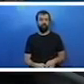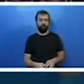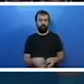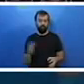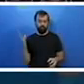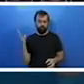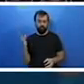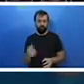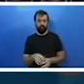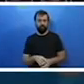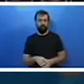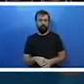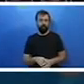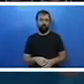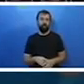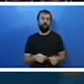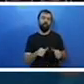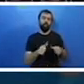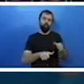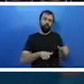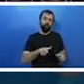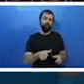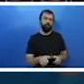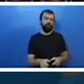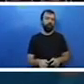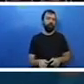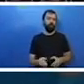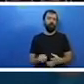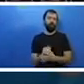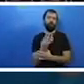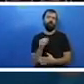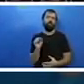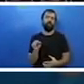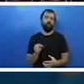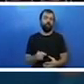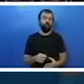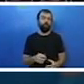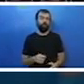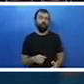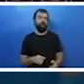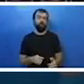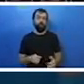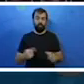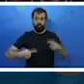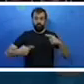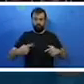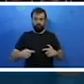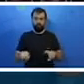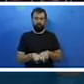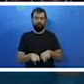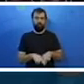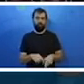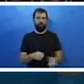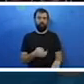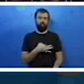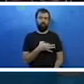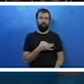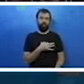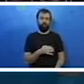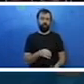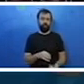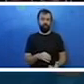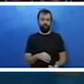importante. Toda mudança, pessoal, gera conflitos, medos, insegurança. E às vezes até morte.